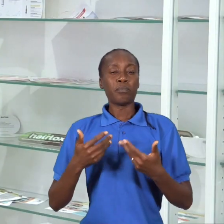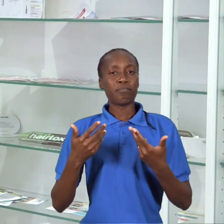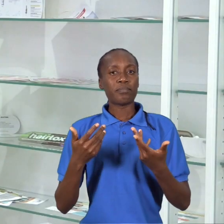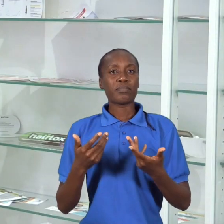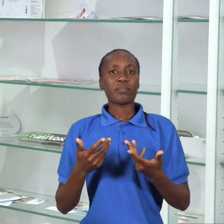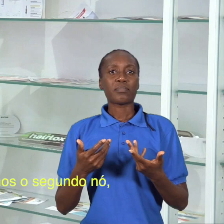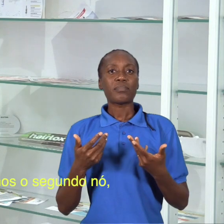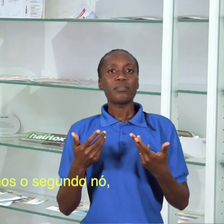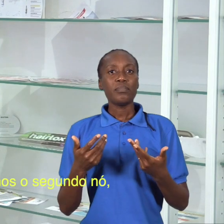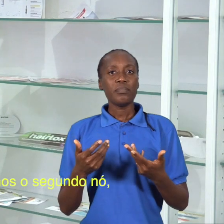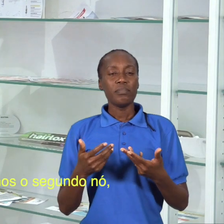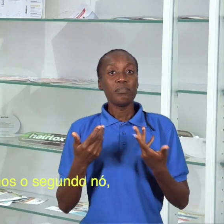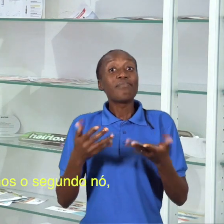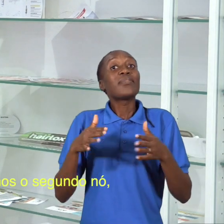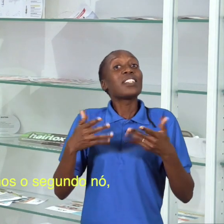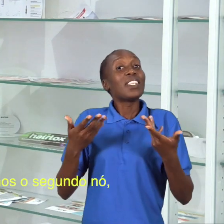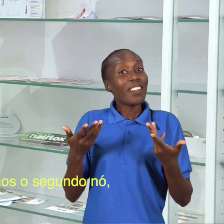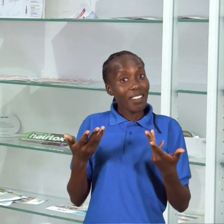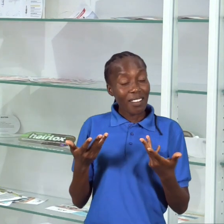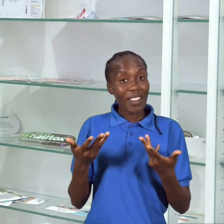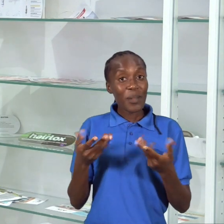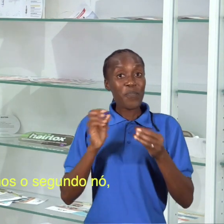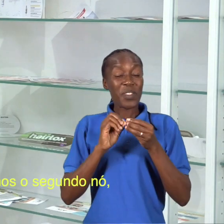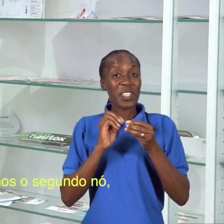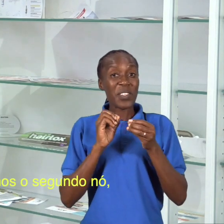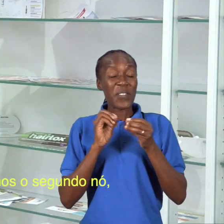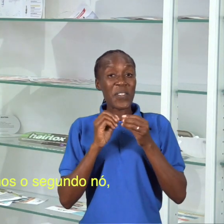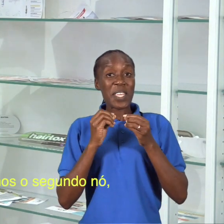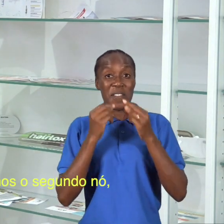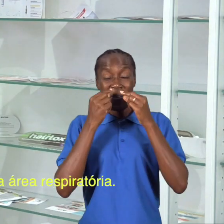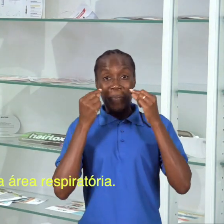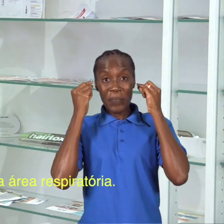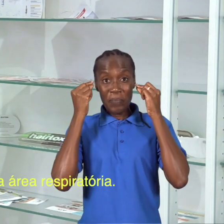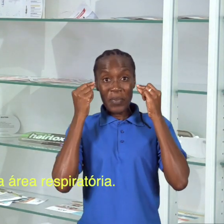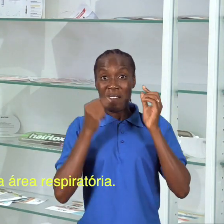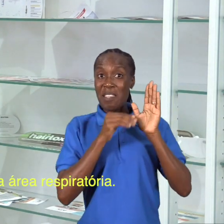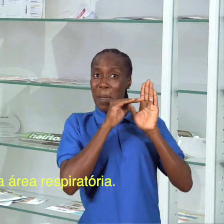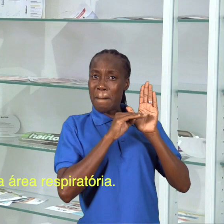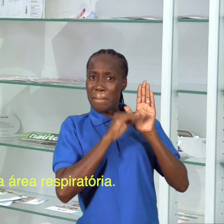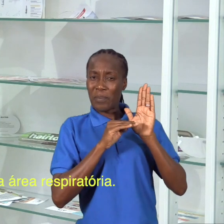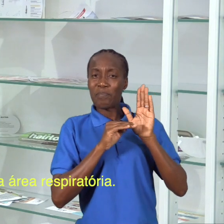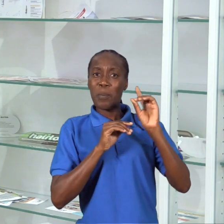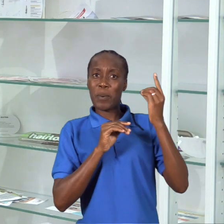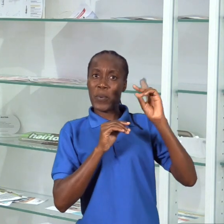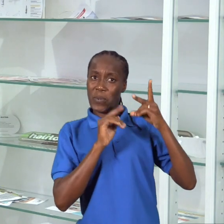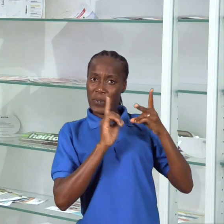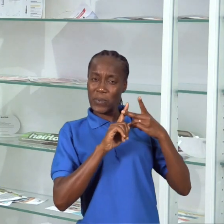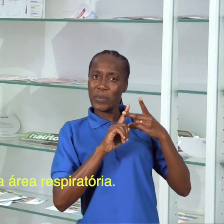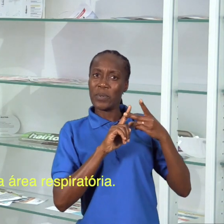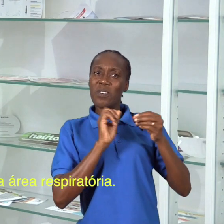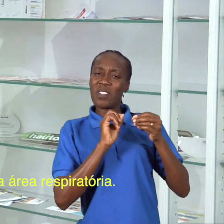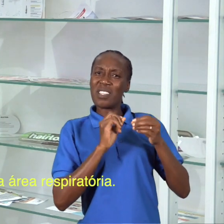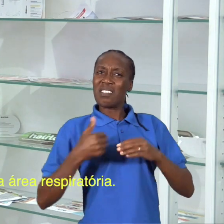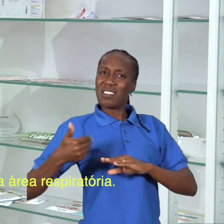as fitas de baixo. Damos o segundo nó, sempre tentando cobrir toda